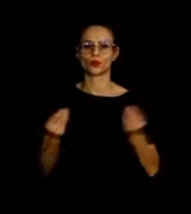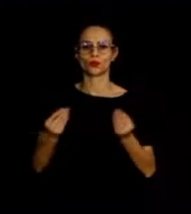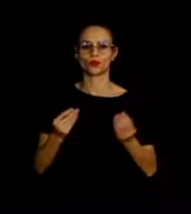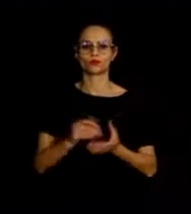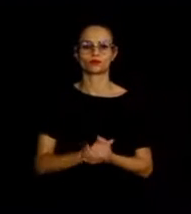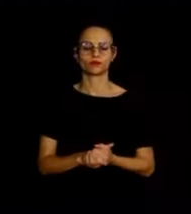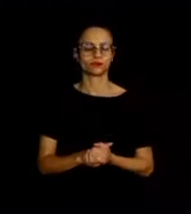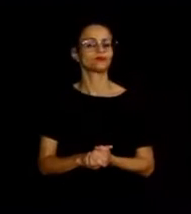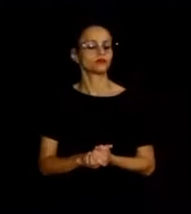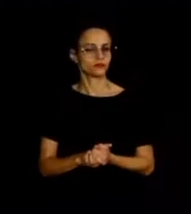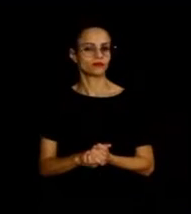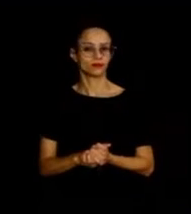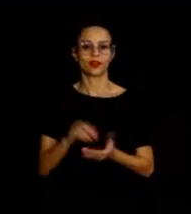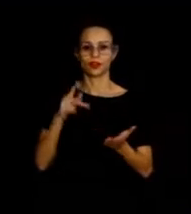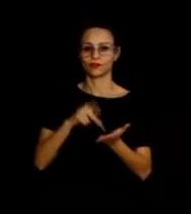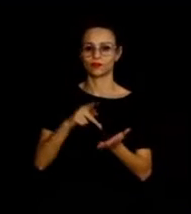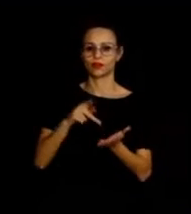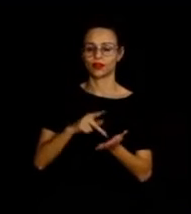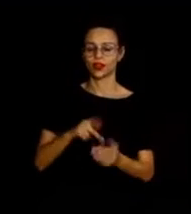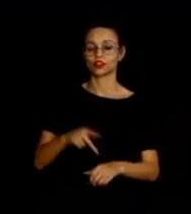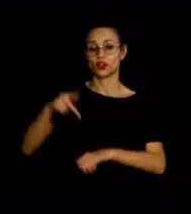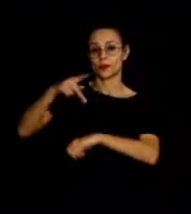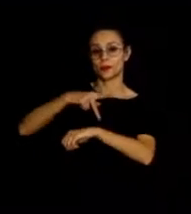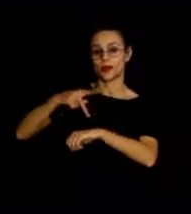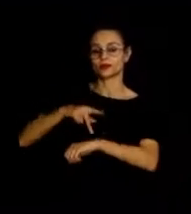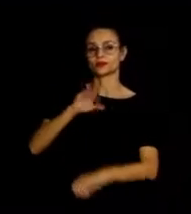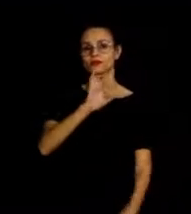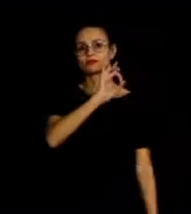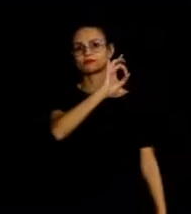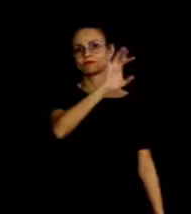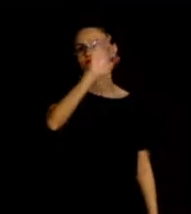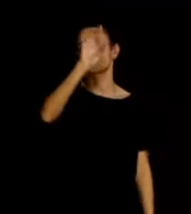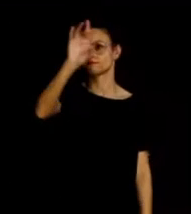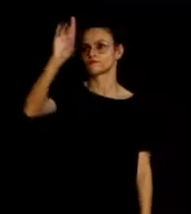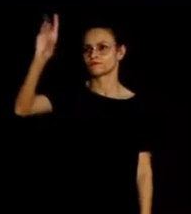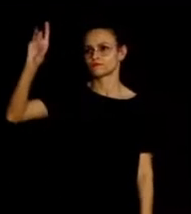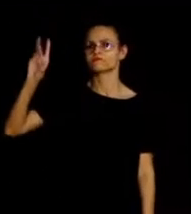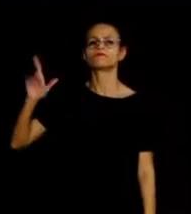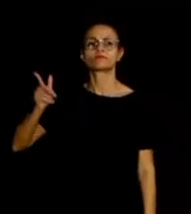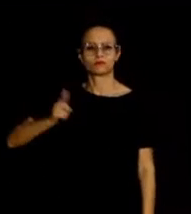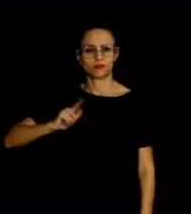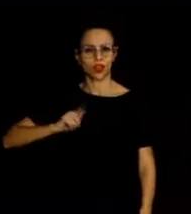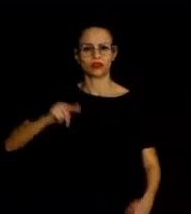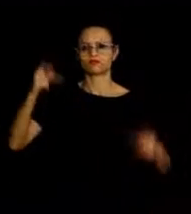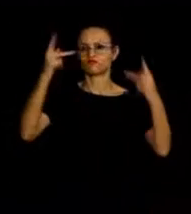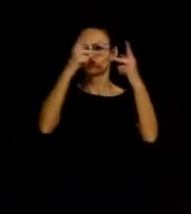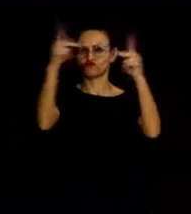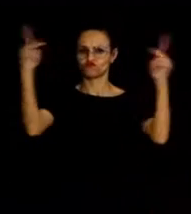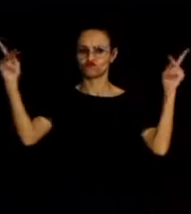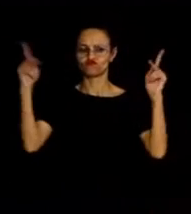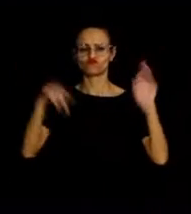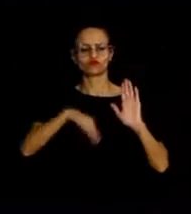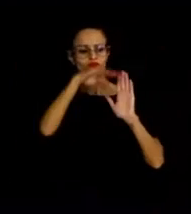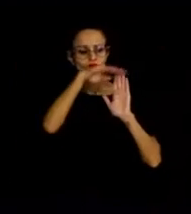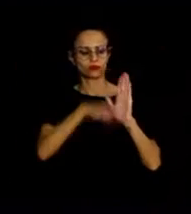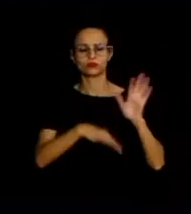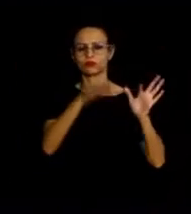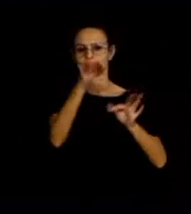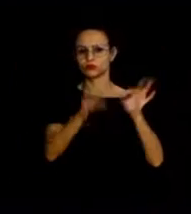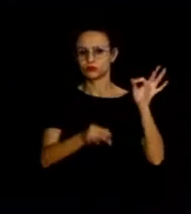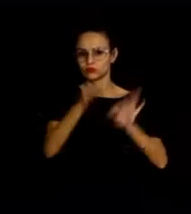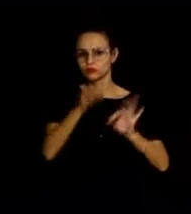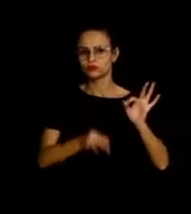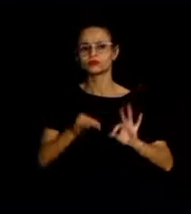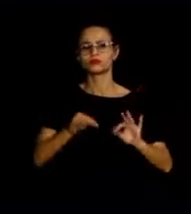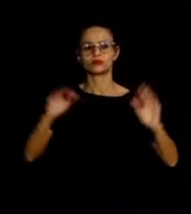É verdade que cada país tem o seu ordenamento jurídico É verdade cada país